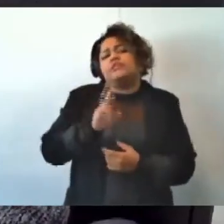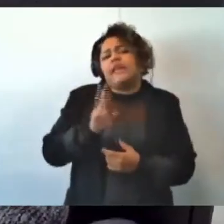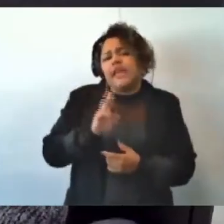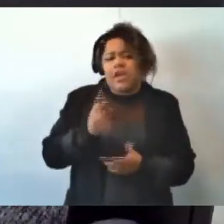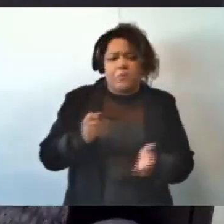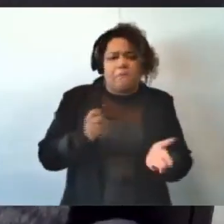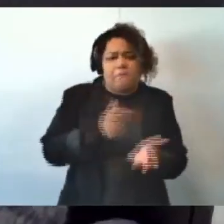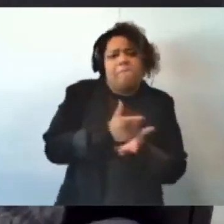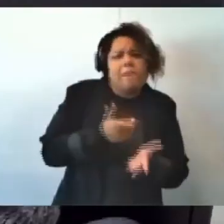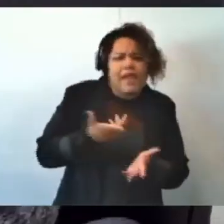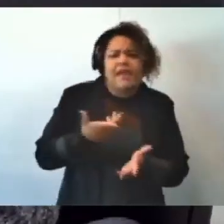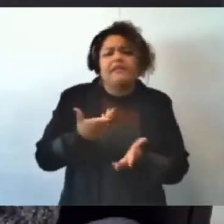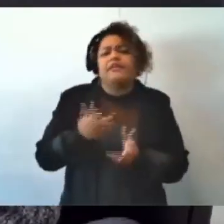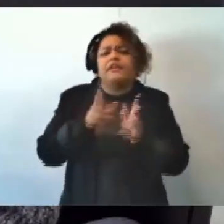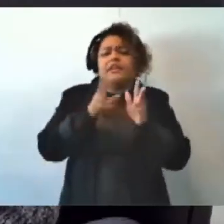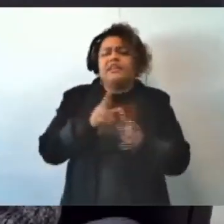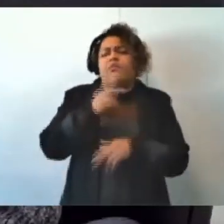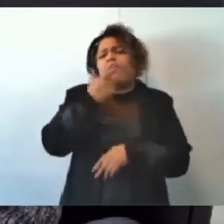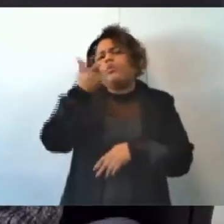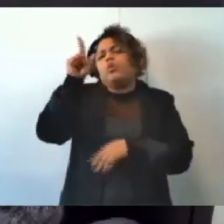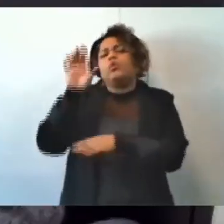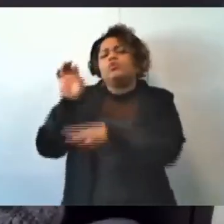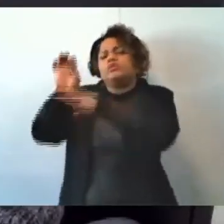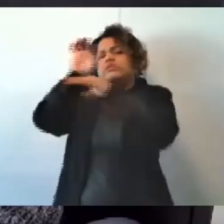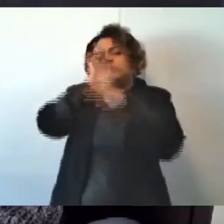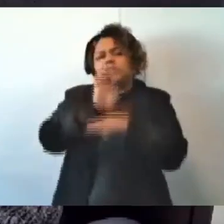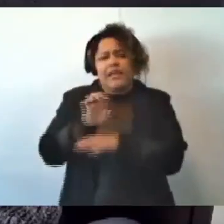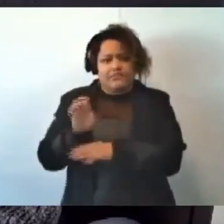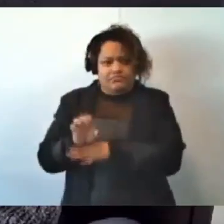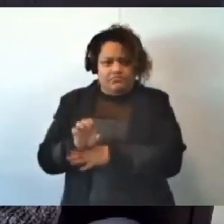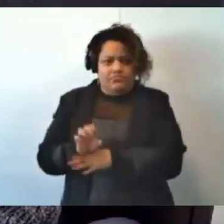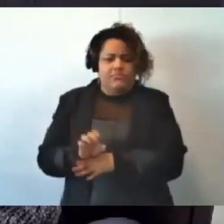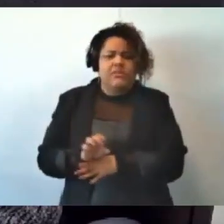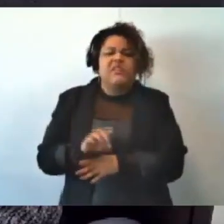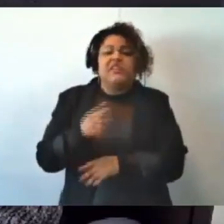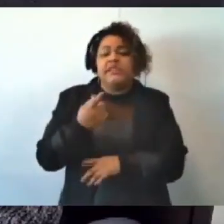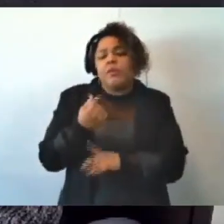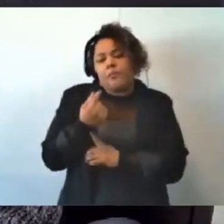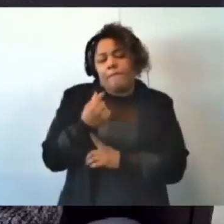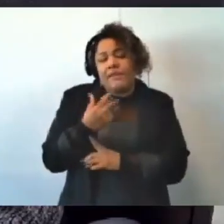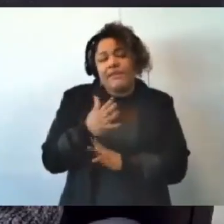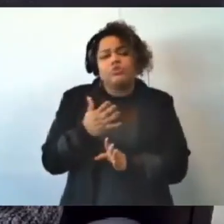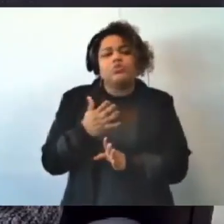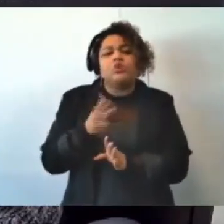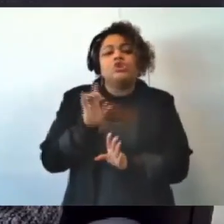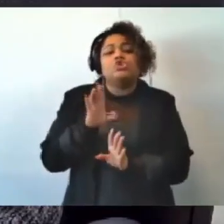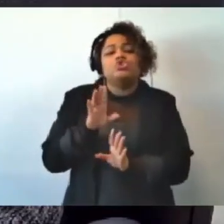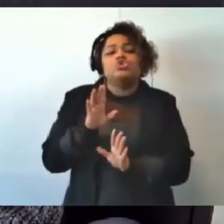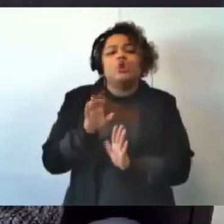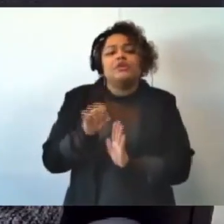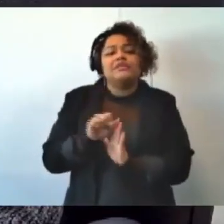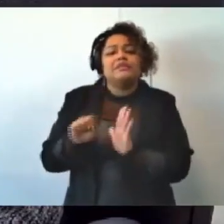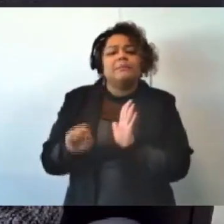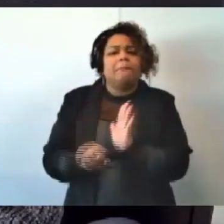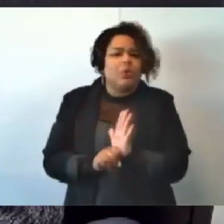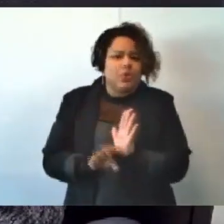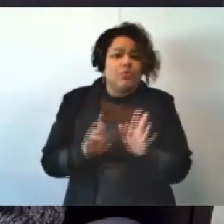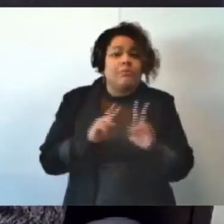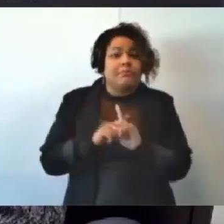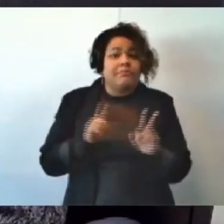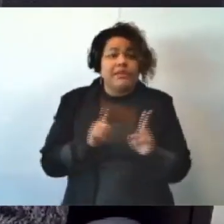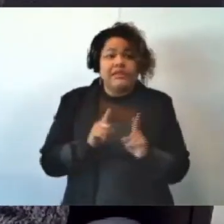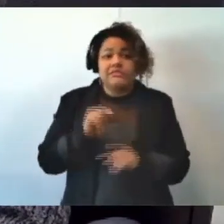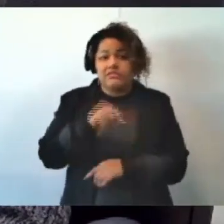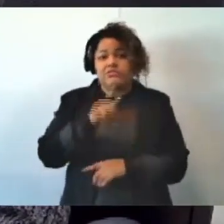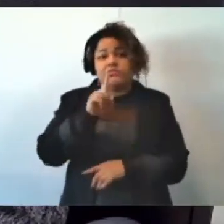em outros estados, você tem uma taxa simbólica, mas isso é responsabilidade da prefeitura, e ela não assume